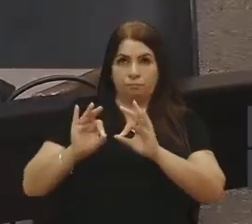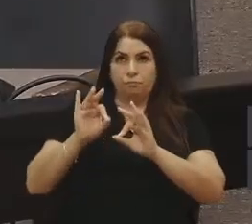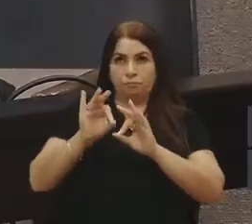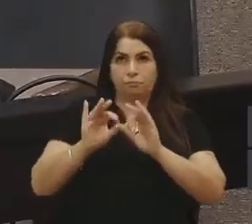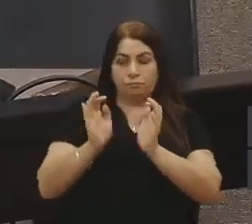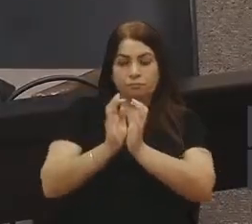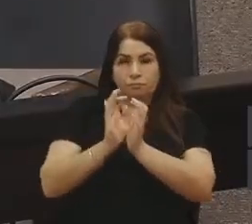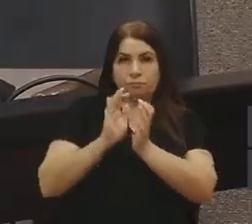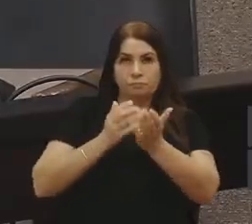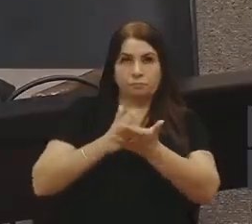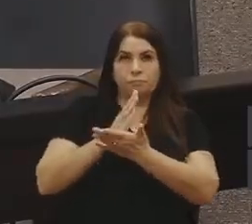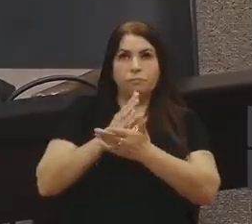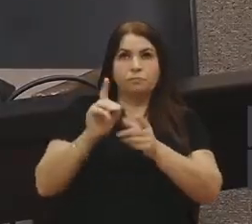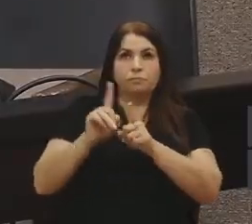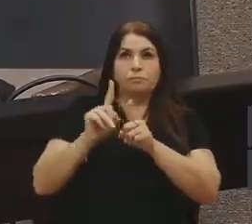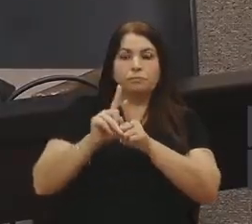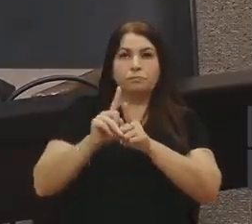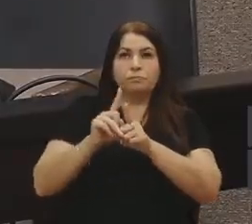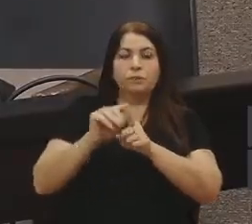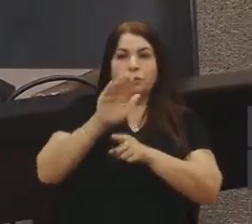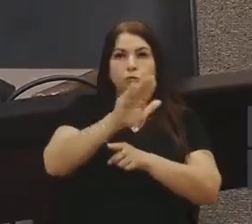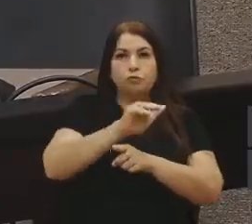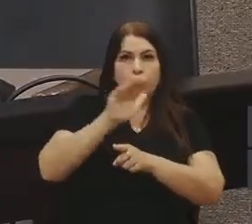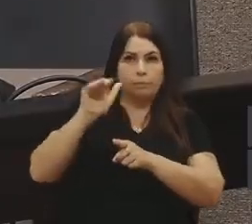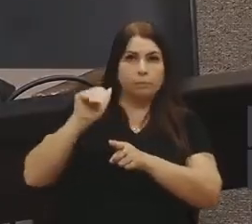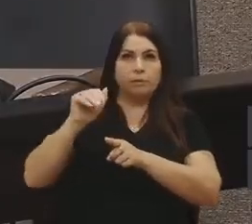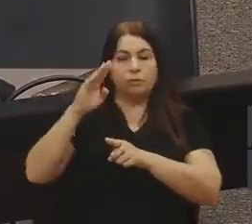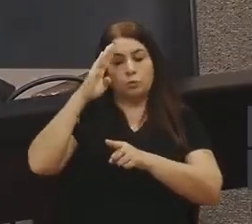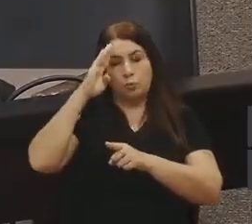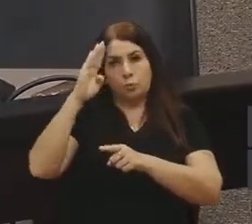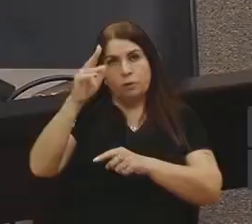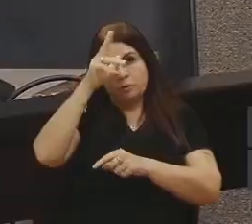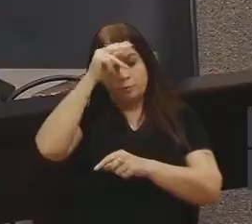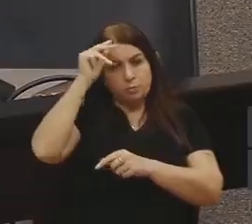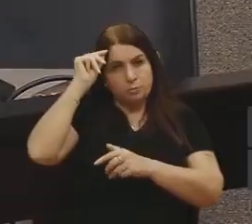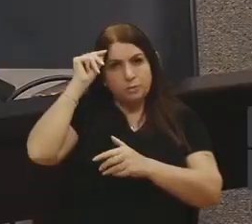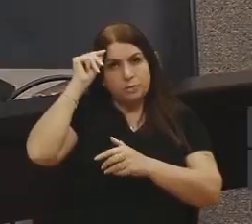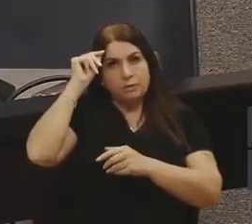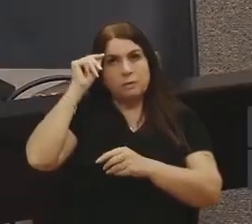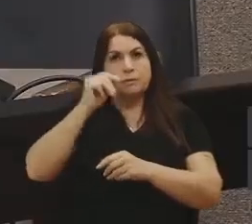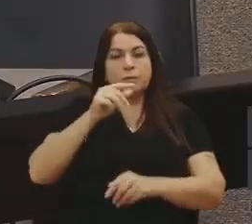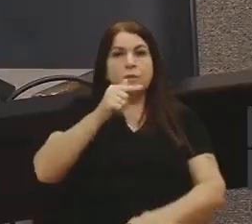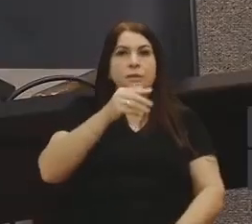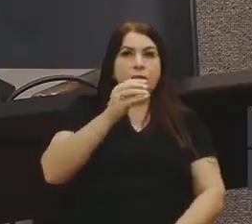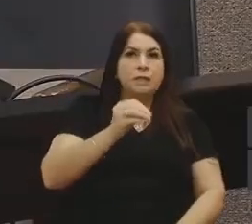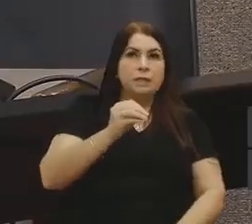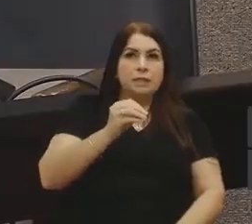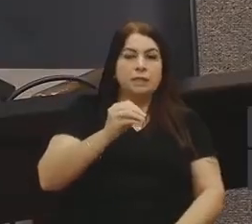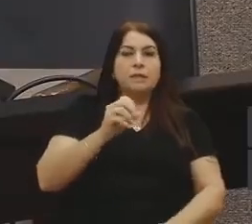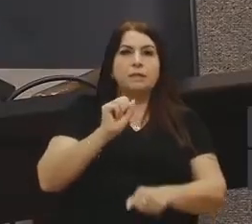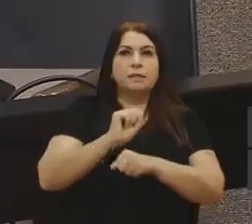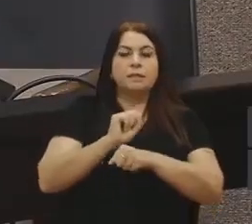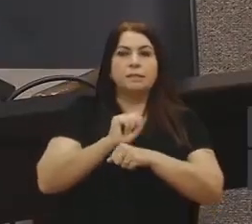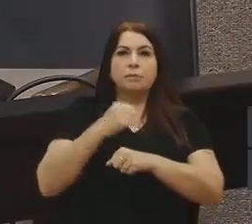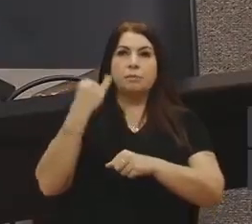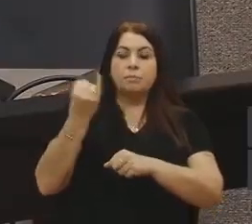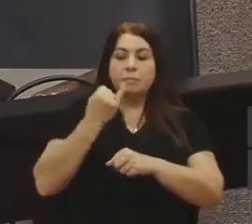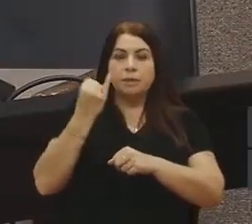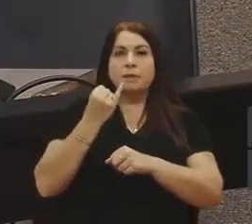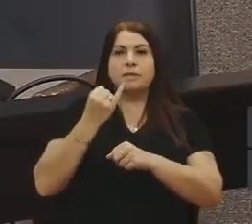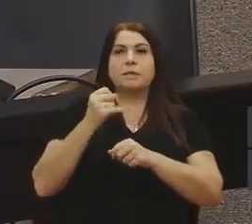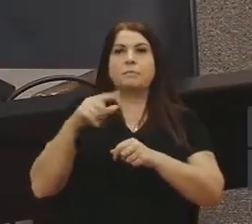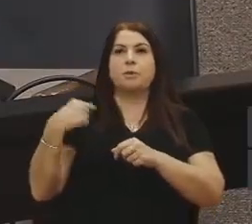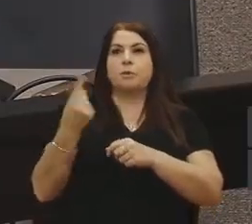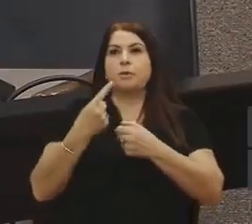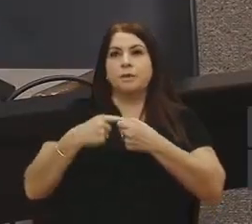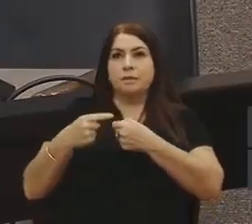colegas também aprovarem, mas a questão do chamamento dos guardas municipais, dos 70 guardas municipais tão essenciais que precisam para a